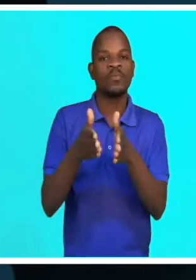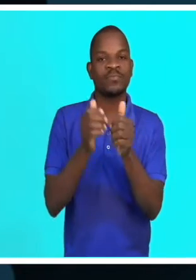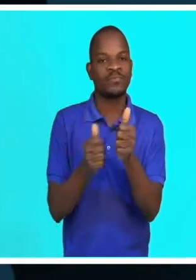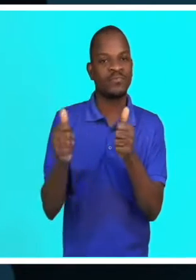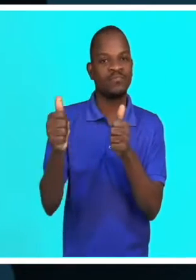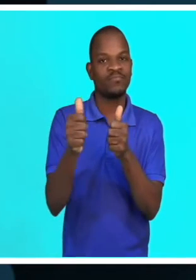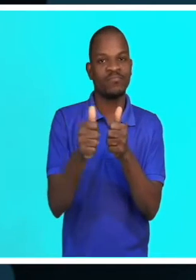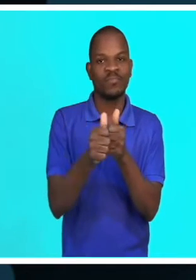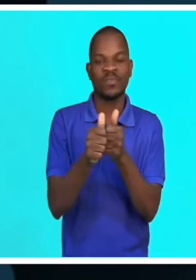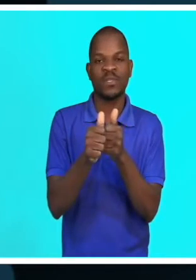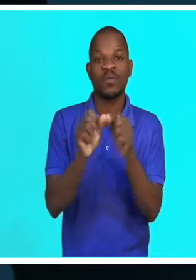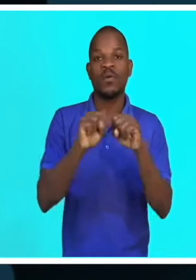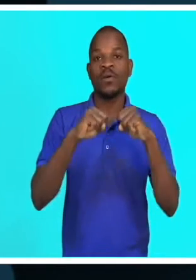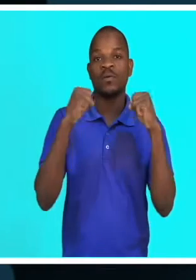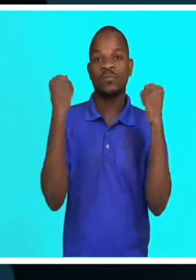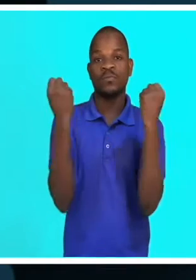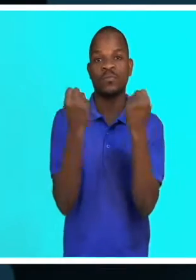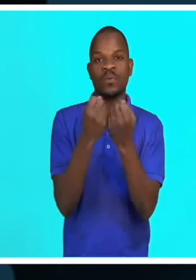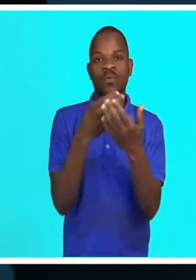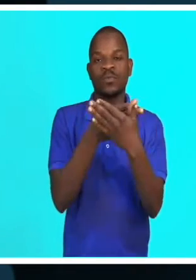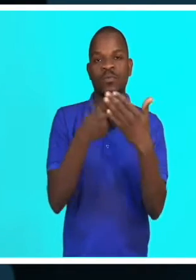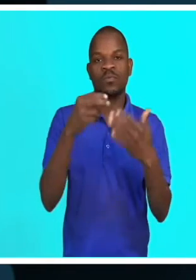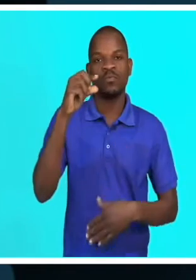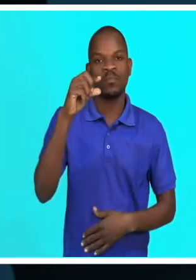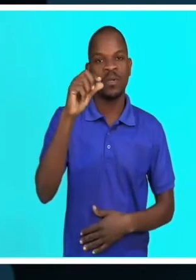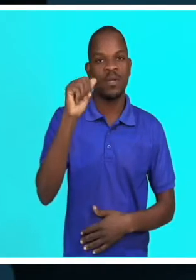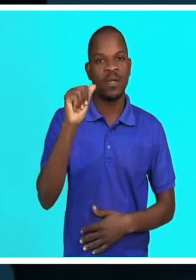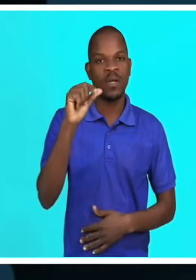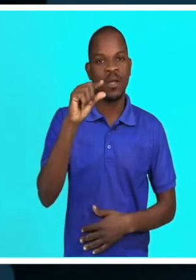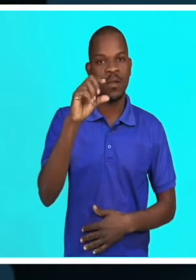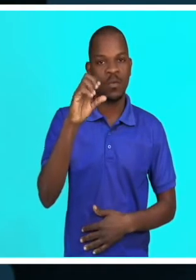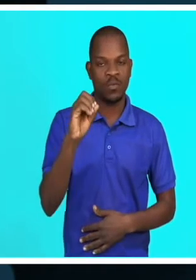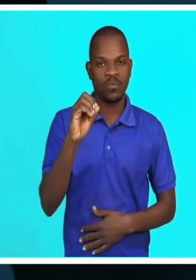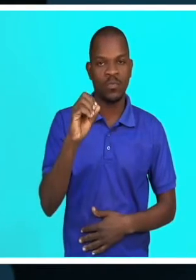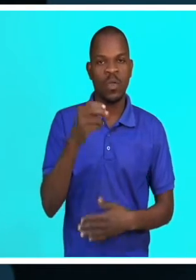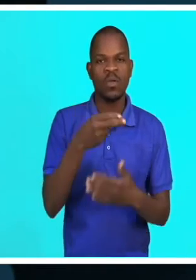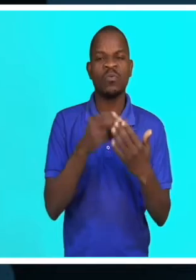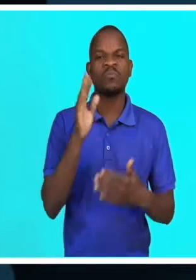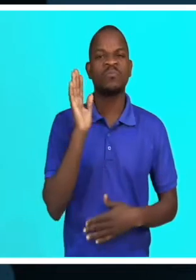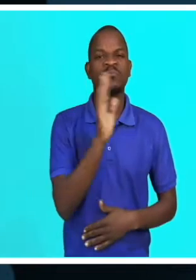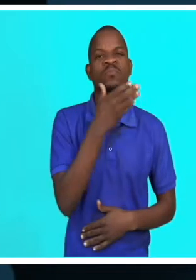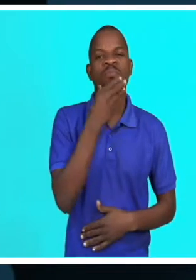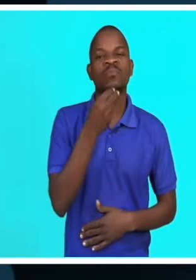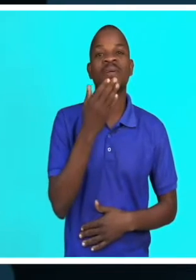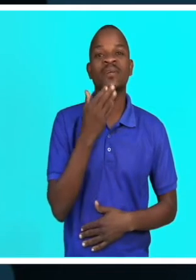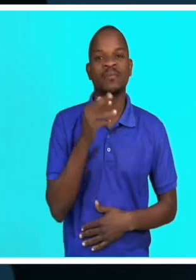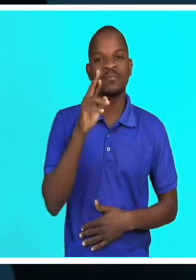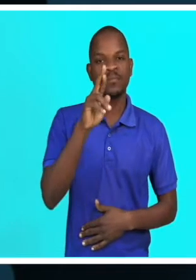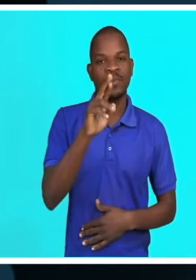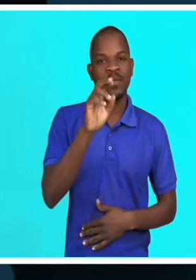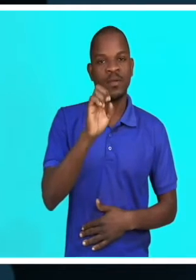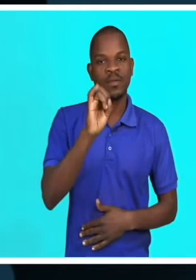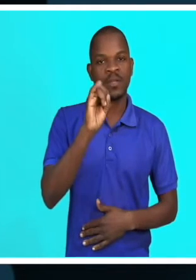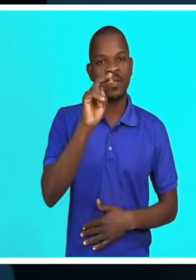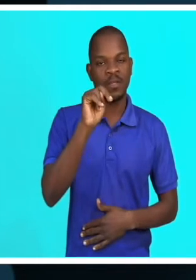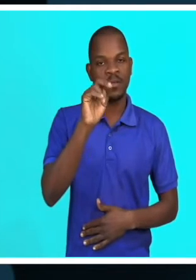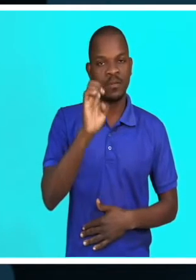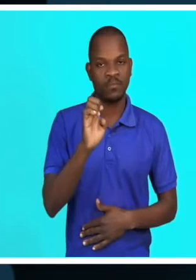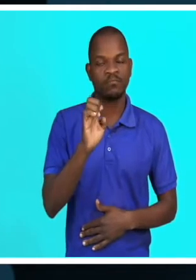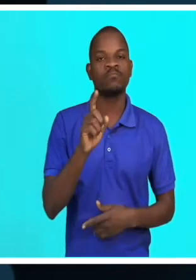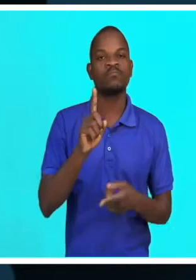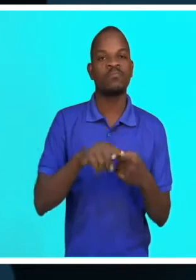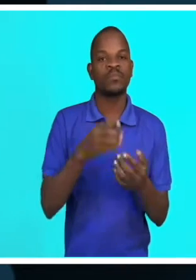o representante da Fundação Gago, ele que é Reiner Savangan. Ilustre,